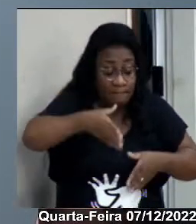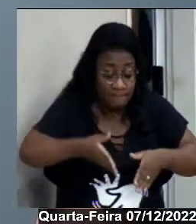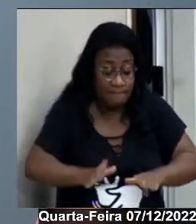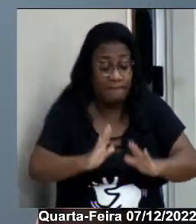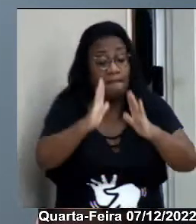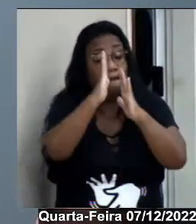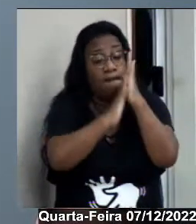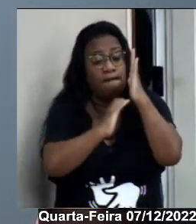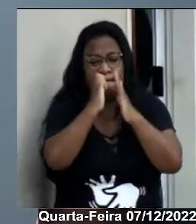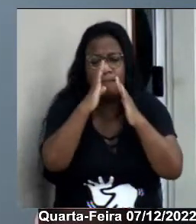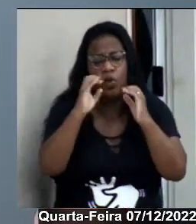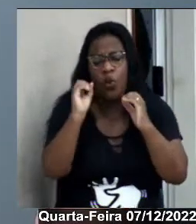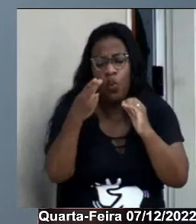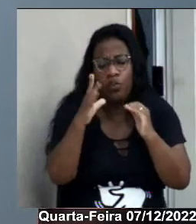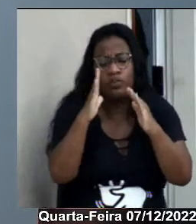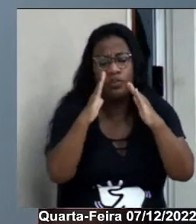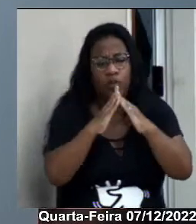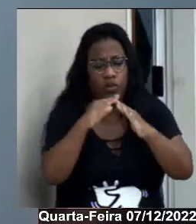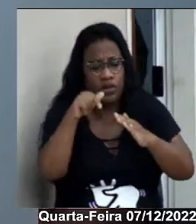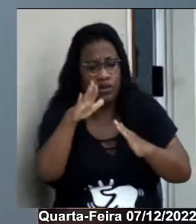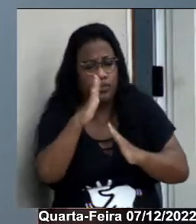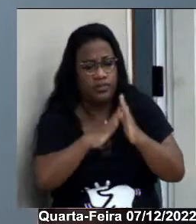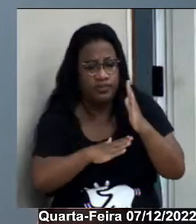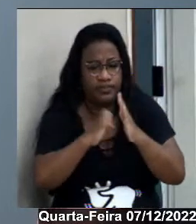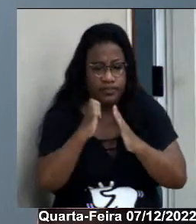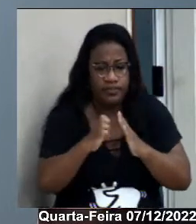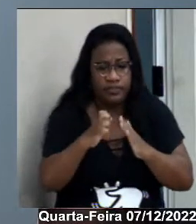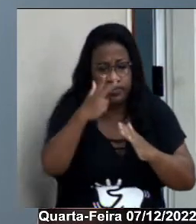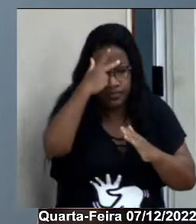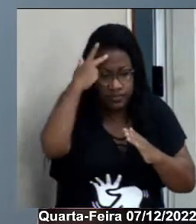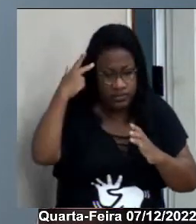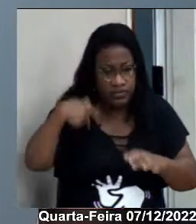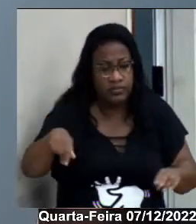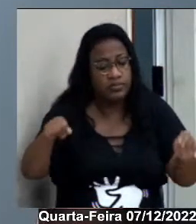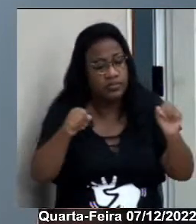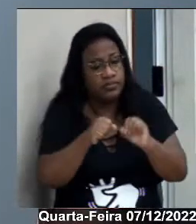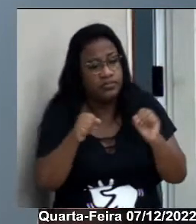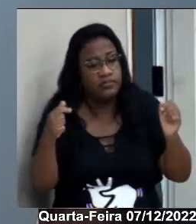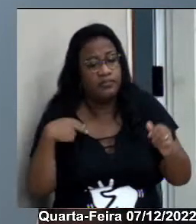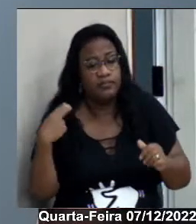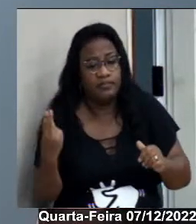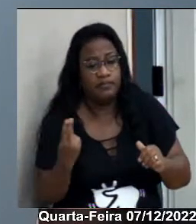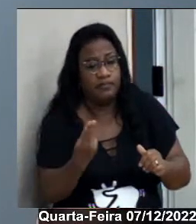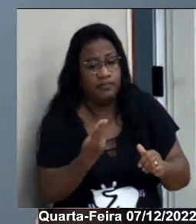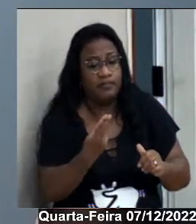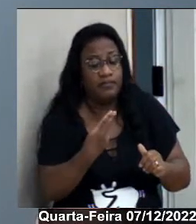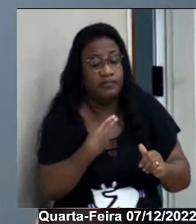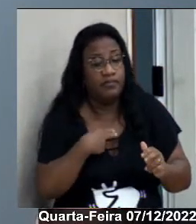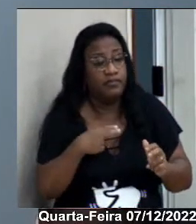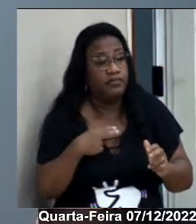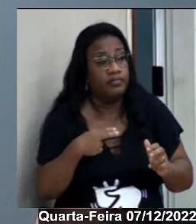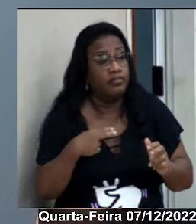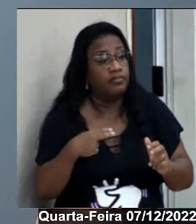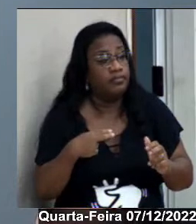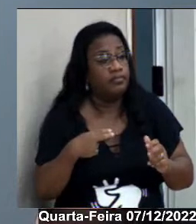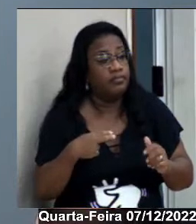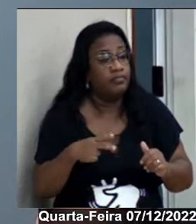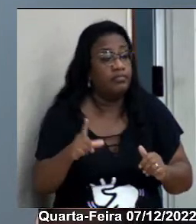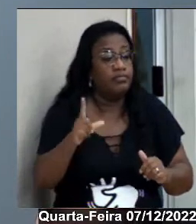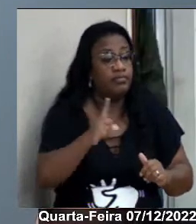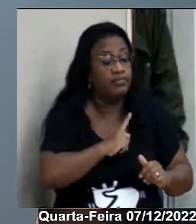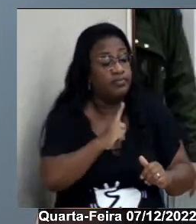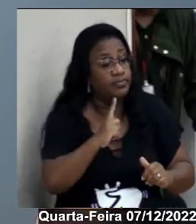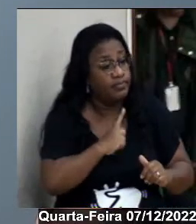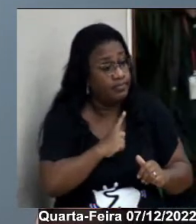das Artes e Capão Redondo. Essas pessoas é que vão fazer esse esporte ir para frente. E aí ninguém mais vai dizer